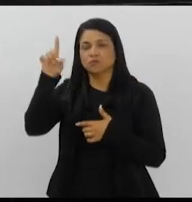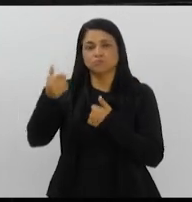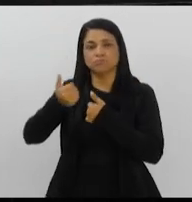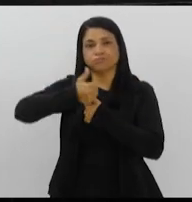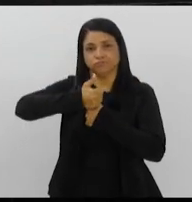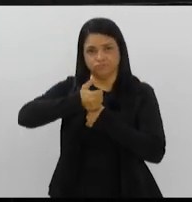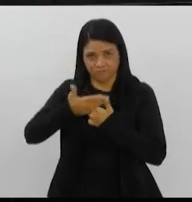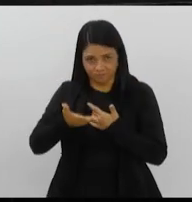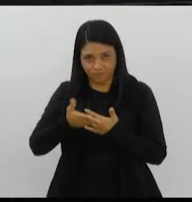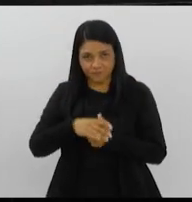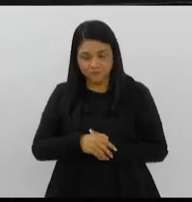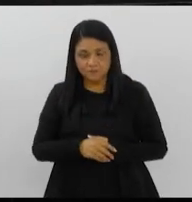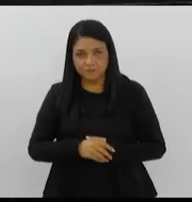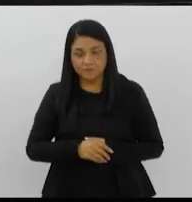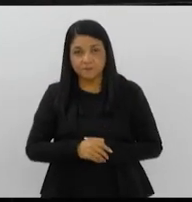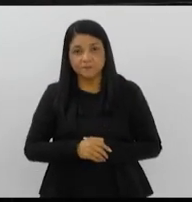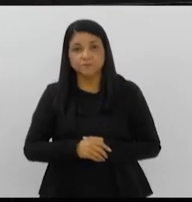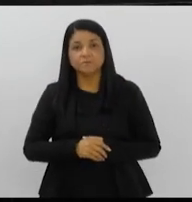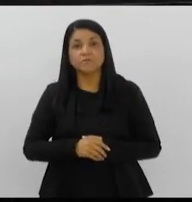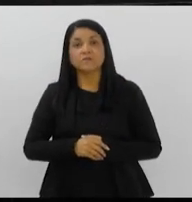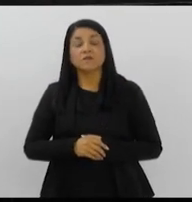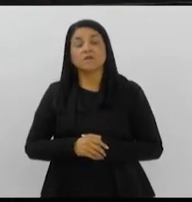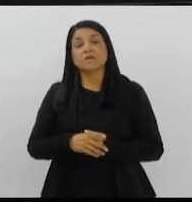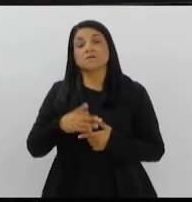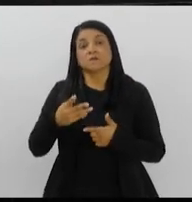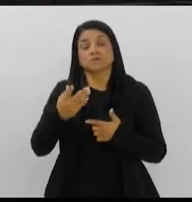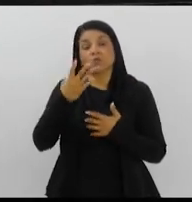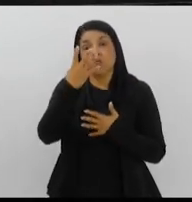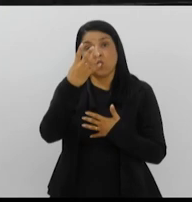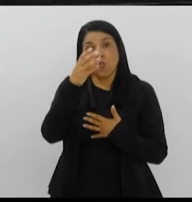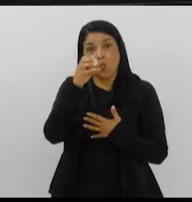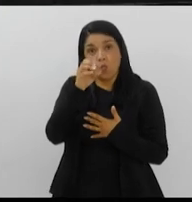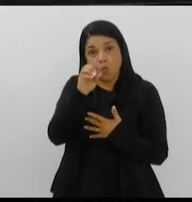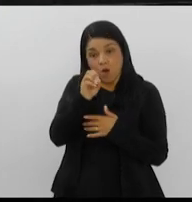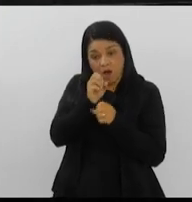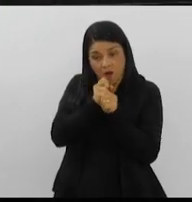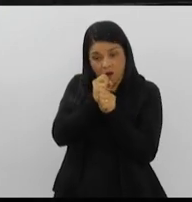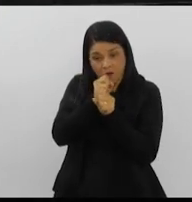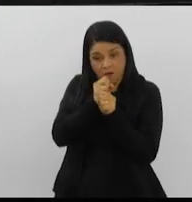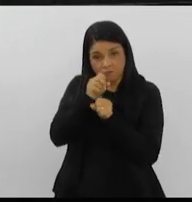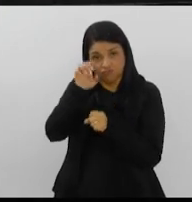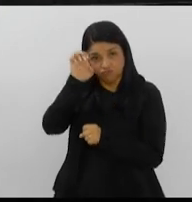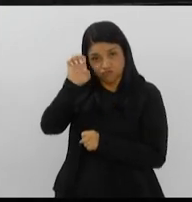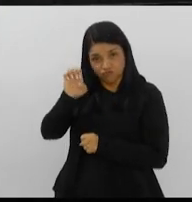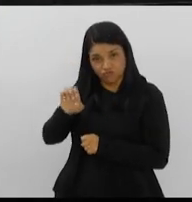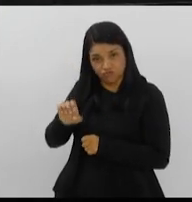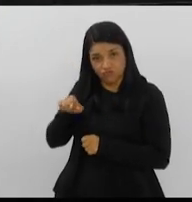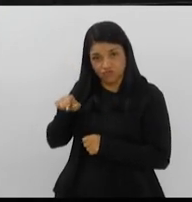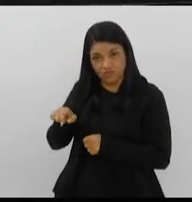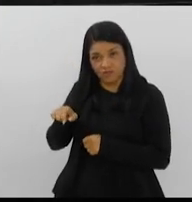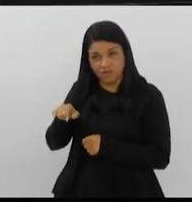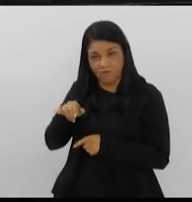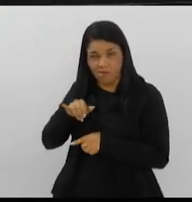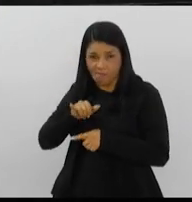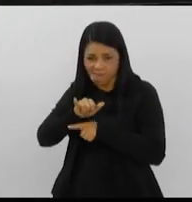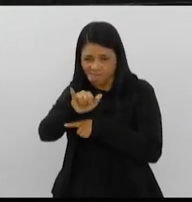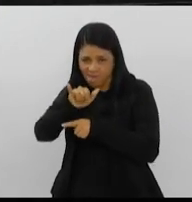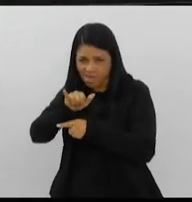rotulando que 40 anos de esquerda foi enganando o